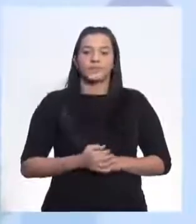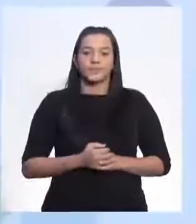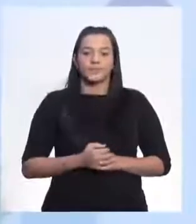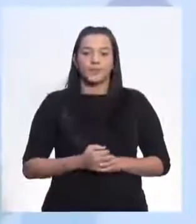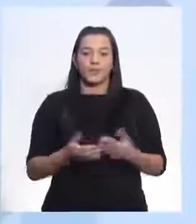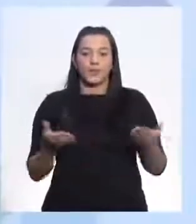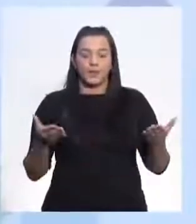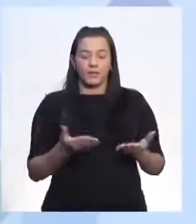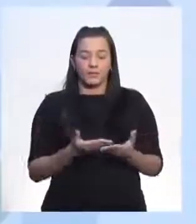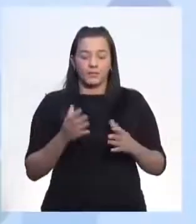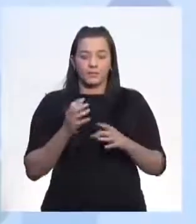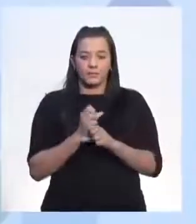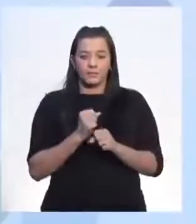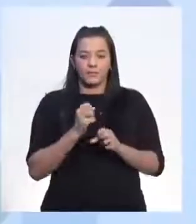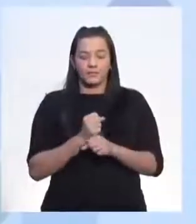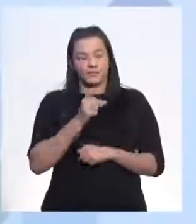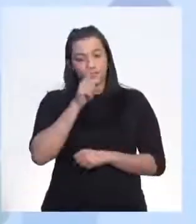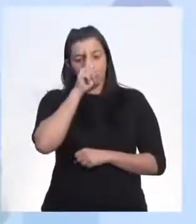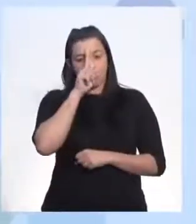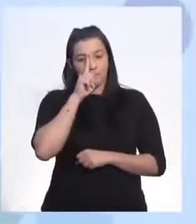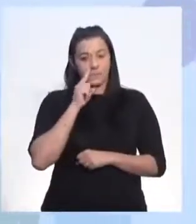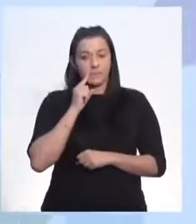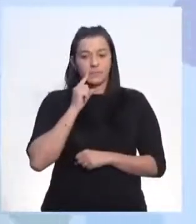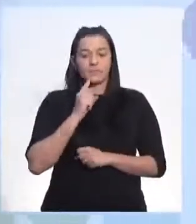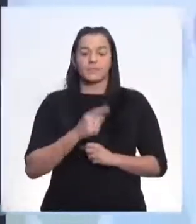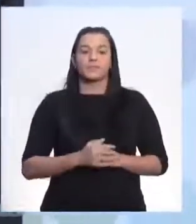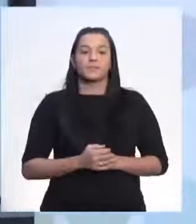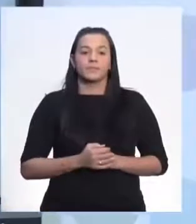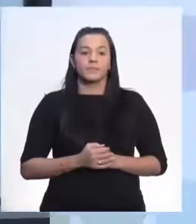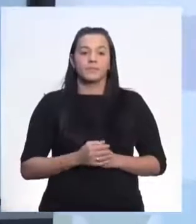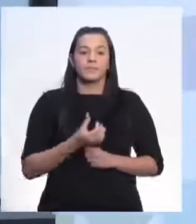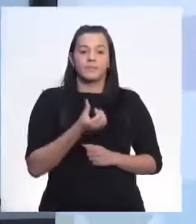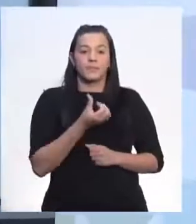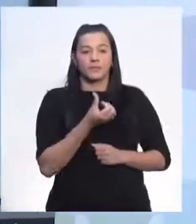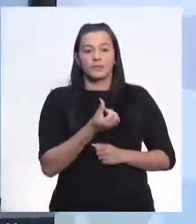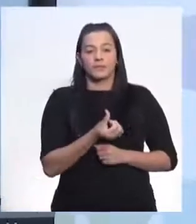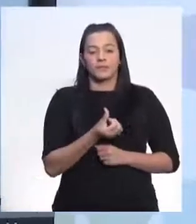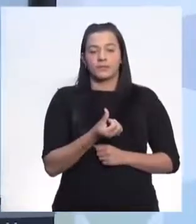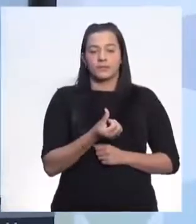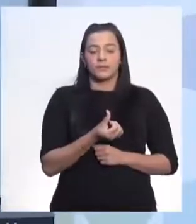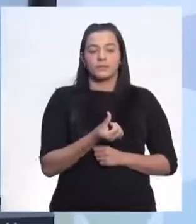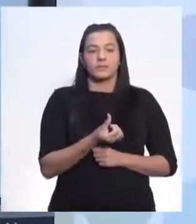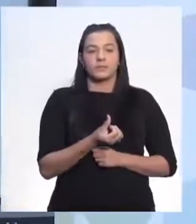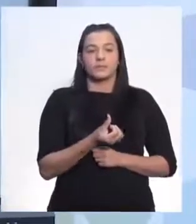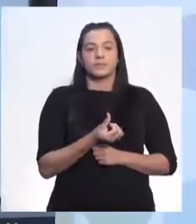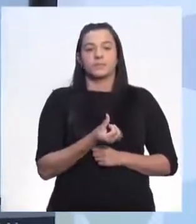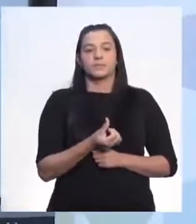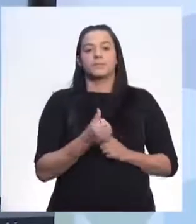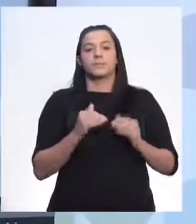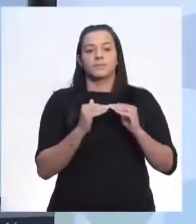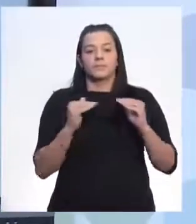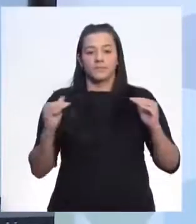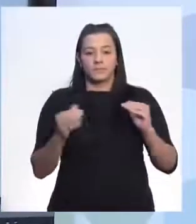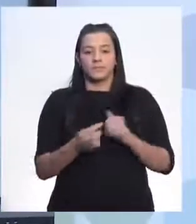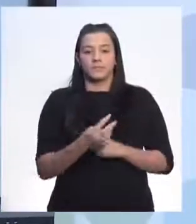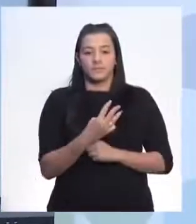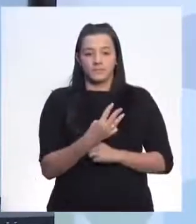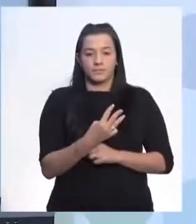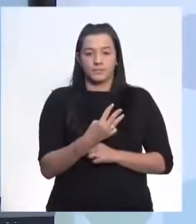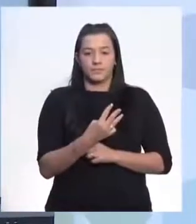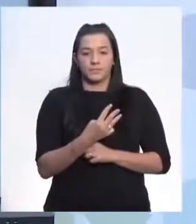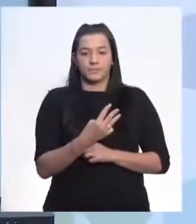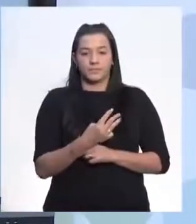vamos calcular as amarelas. 6 fatorial, 3